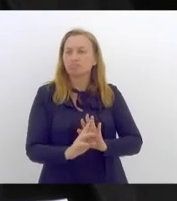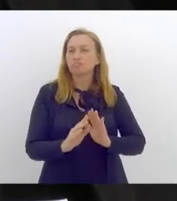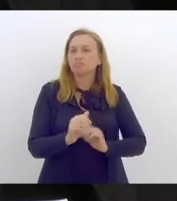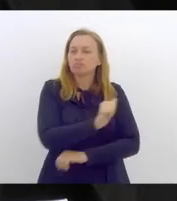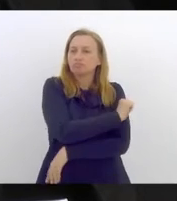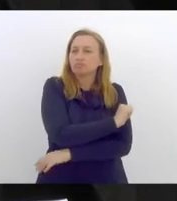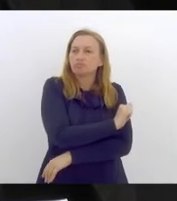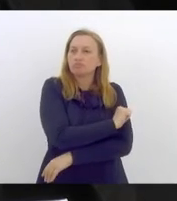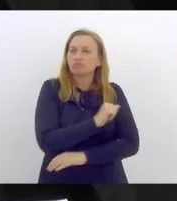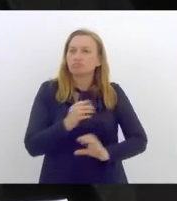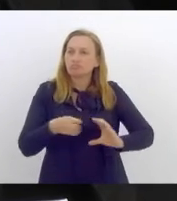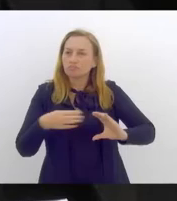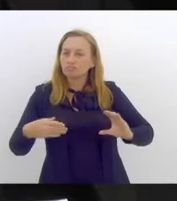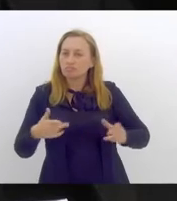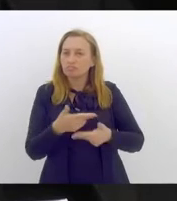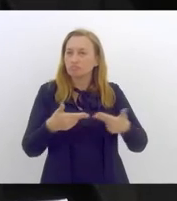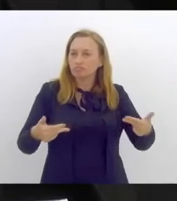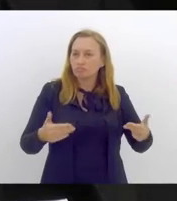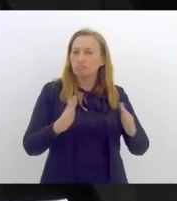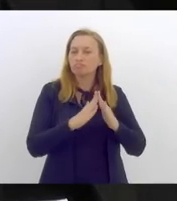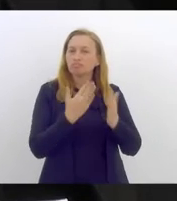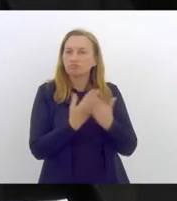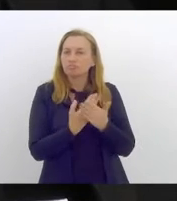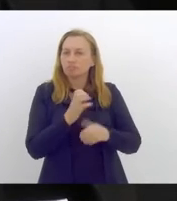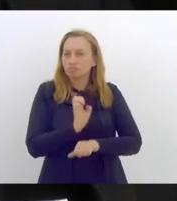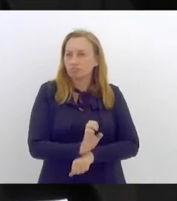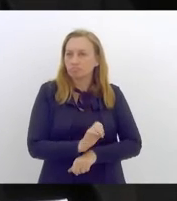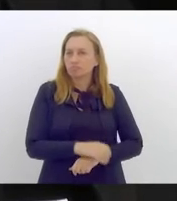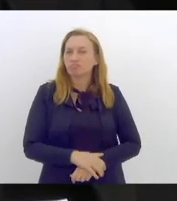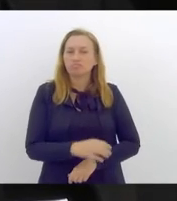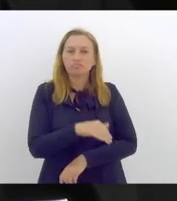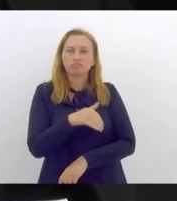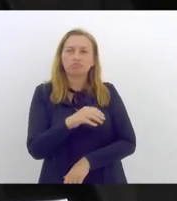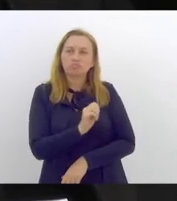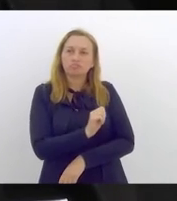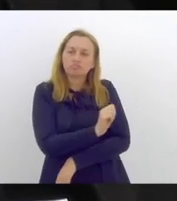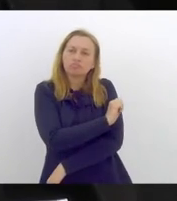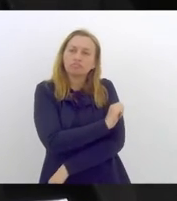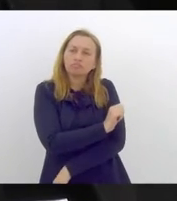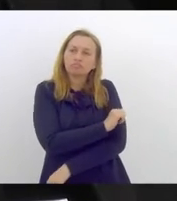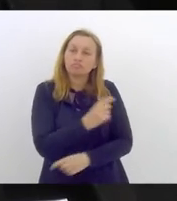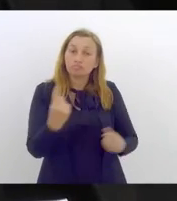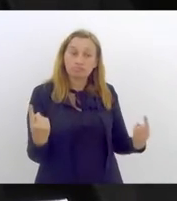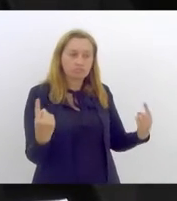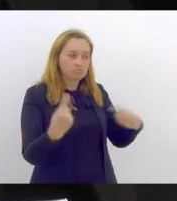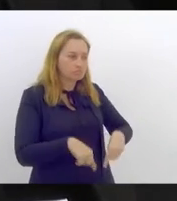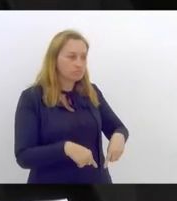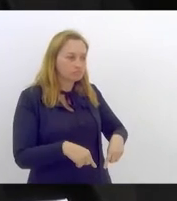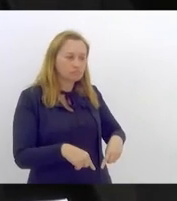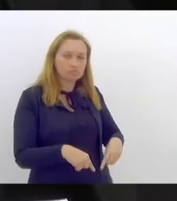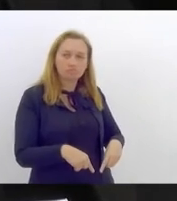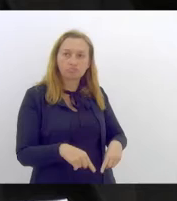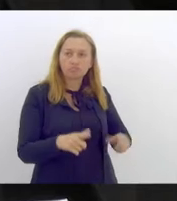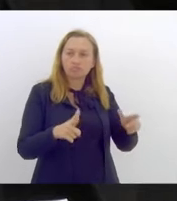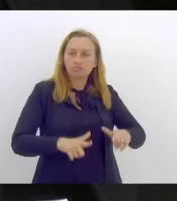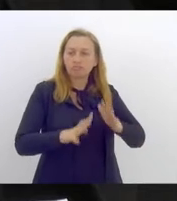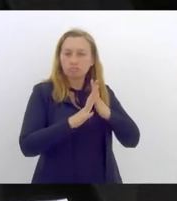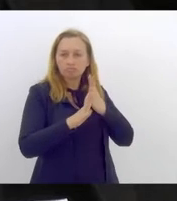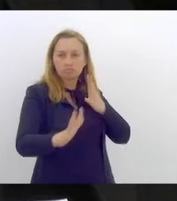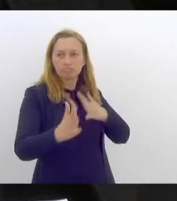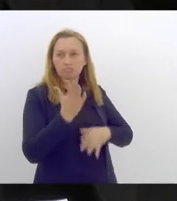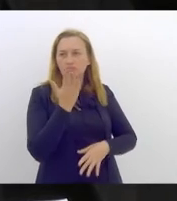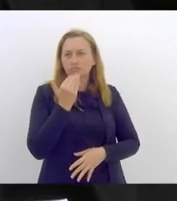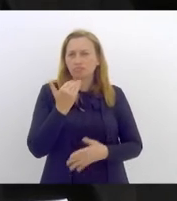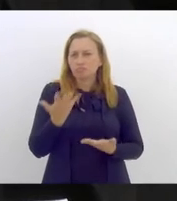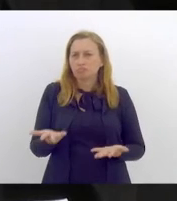enfim, em várias escolas estaduais, os alunos estão disputando quase a tapa. Um lugar na fila da merenda, na